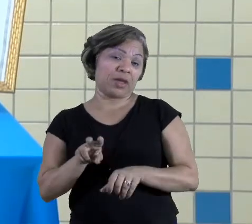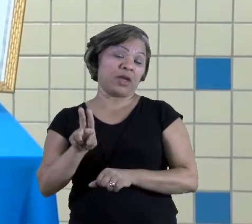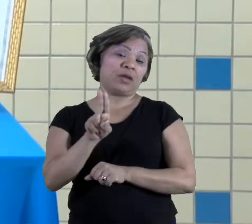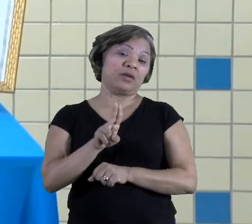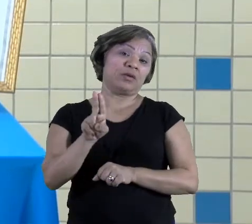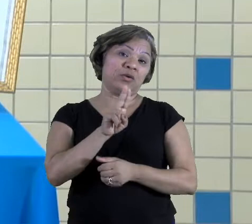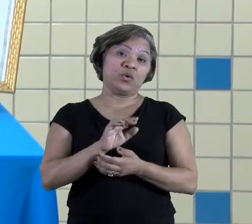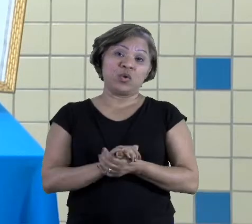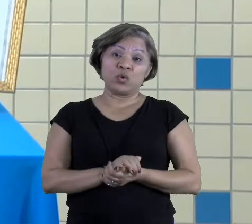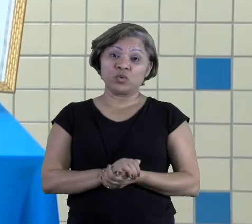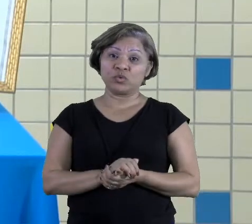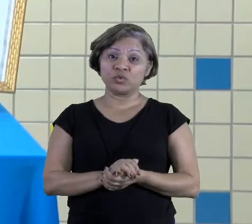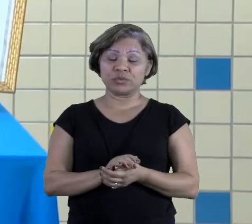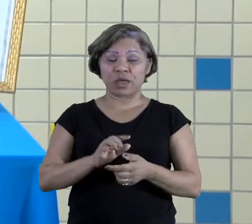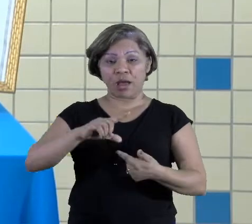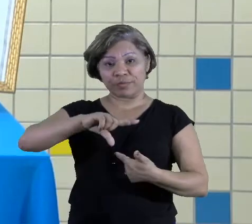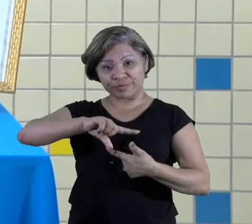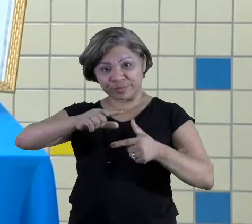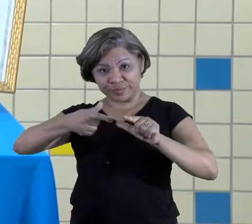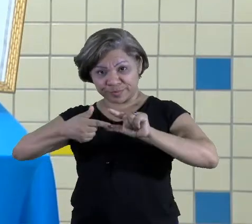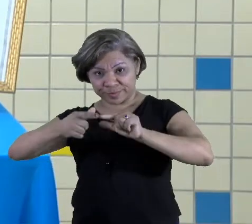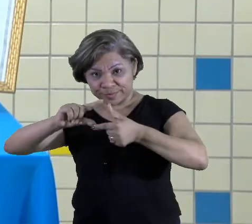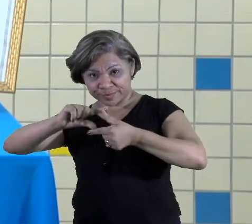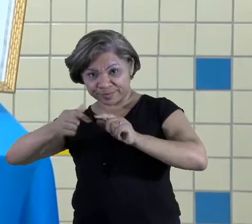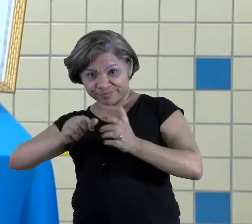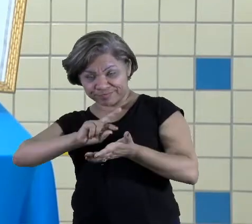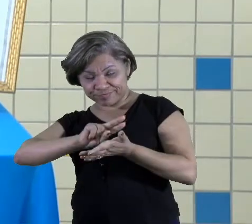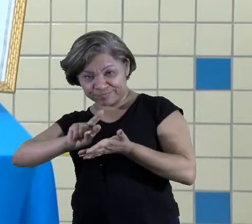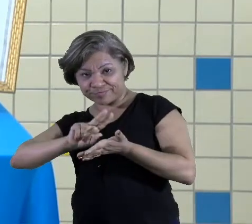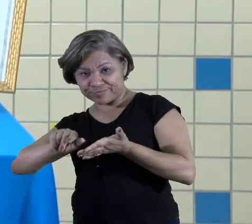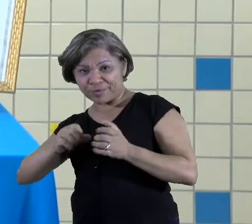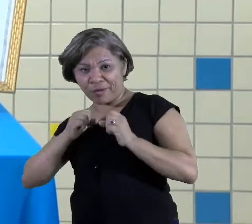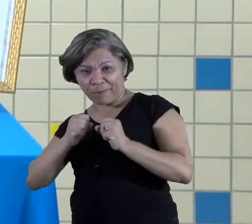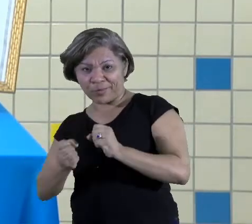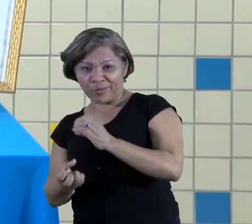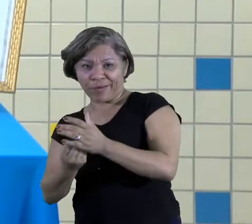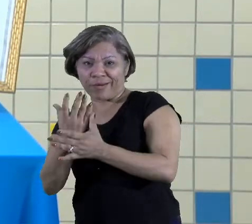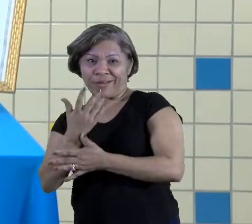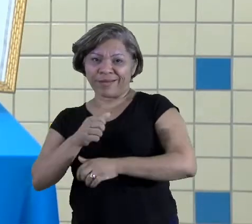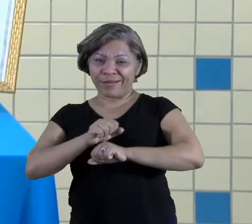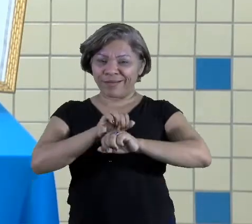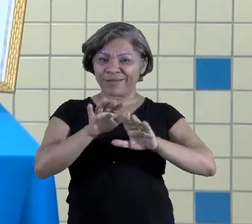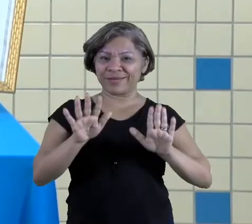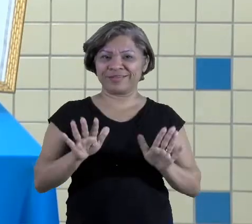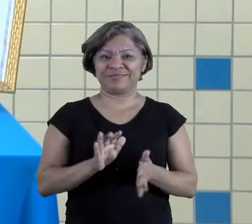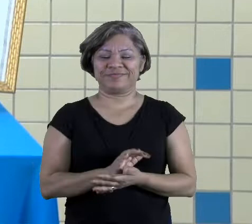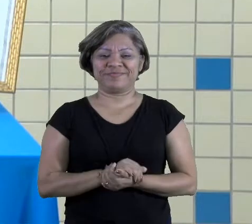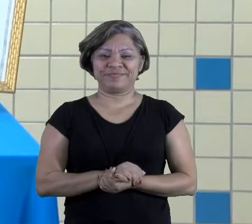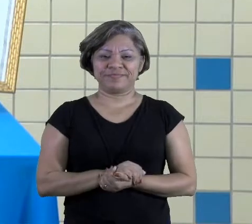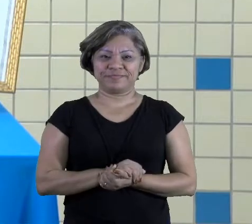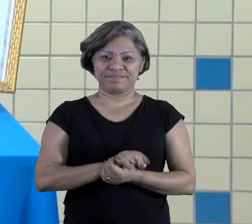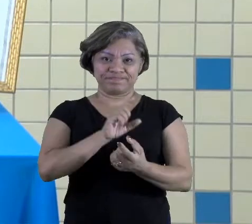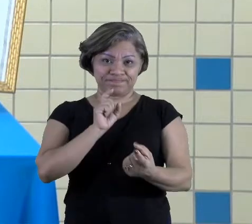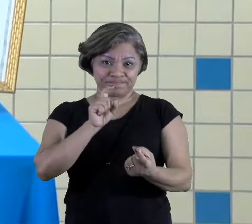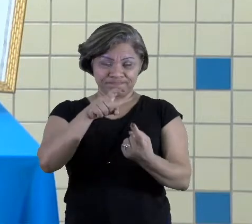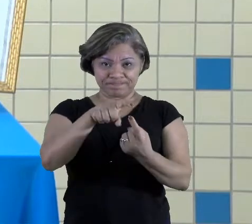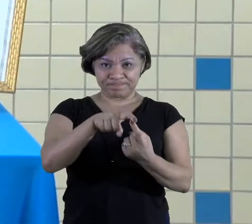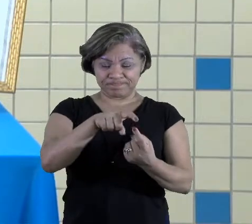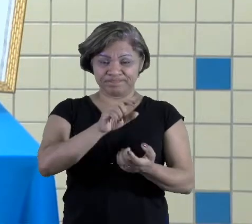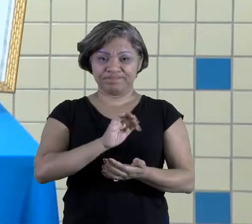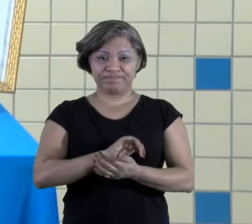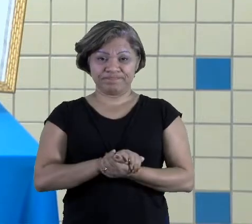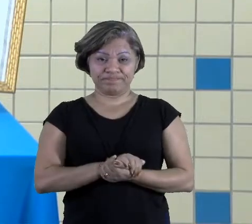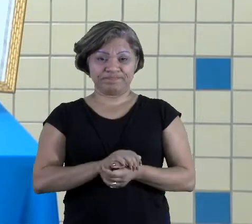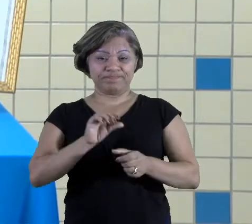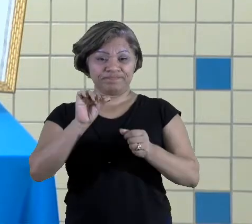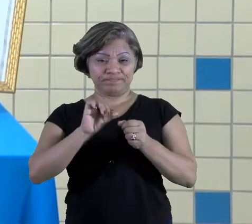Pode deixar a criatividade fluir. Bom, aí o objetivo é fazer os